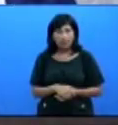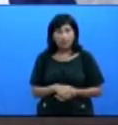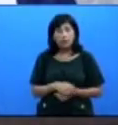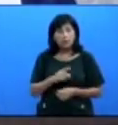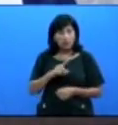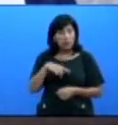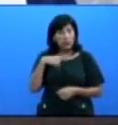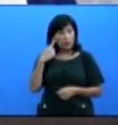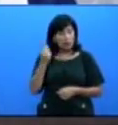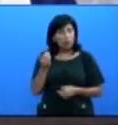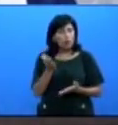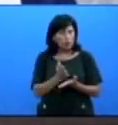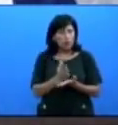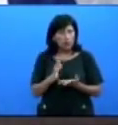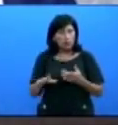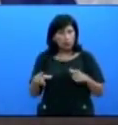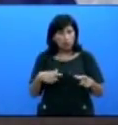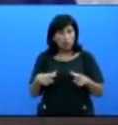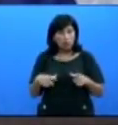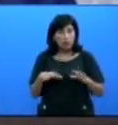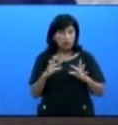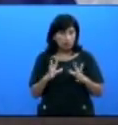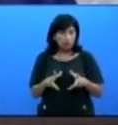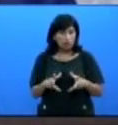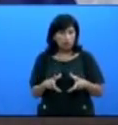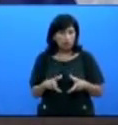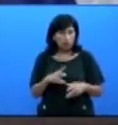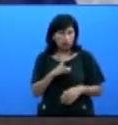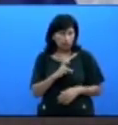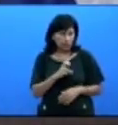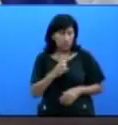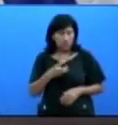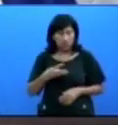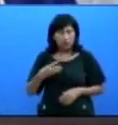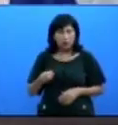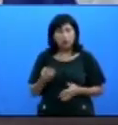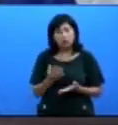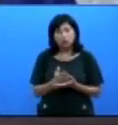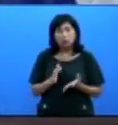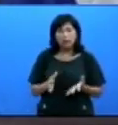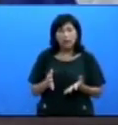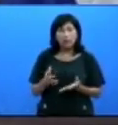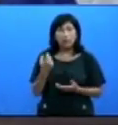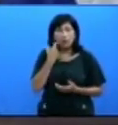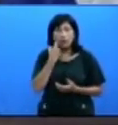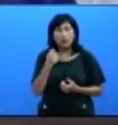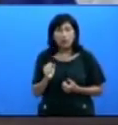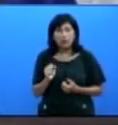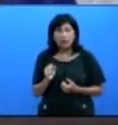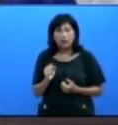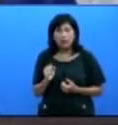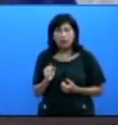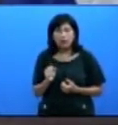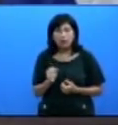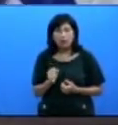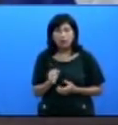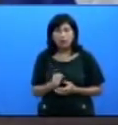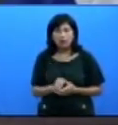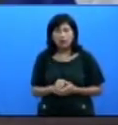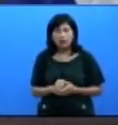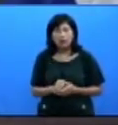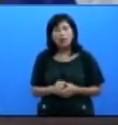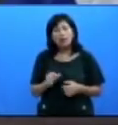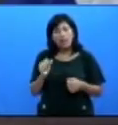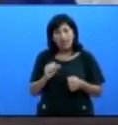né, de expediente, de atendimento ao público, que se encerra, não sei se 16h30 ou 17h. Então, não tem problema.